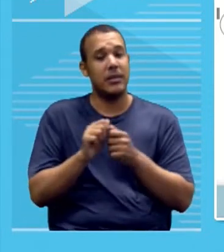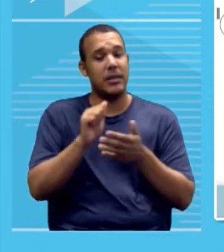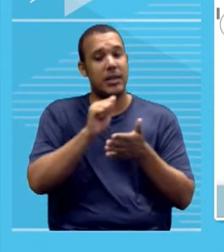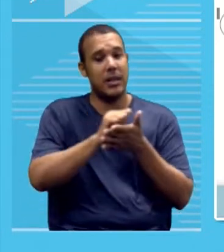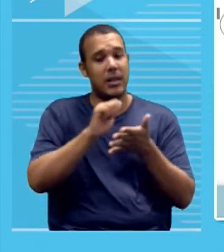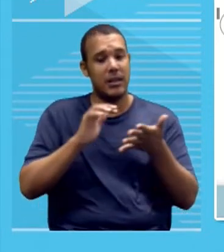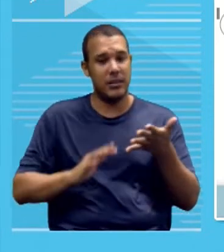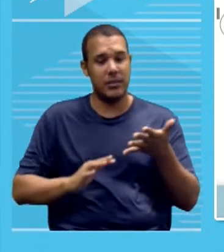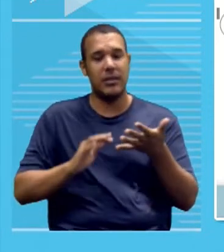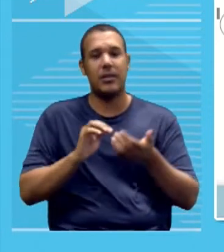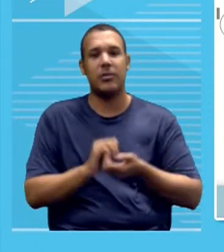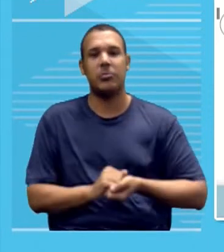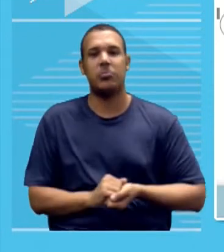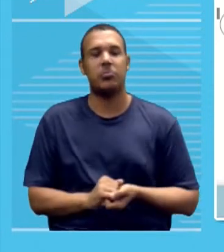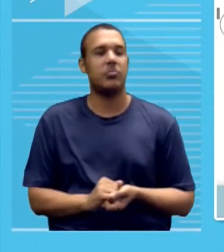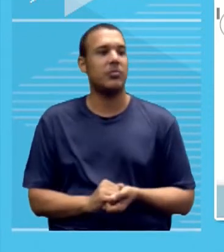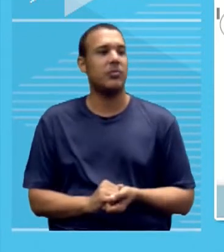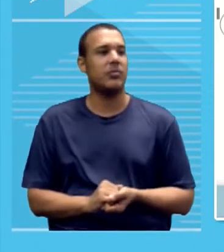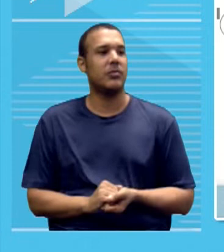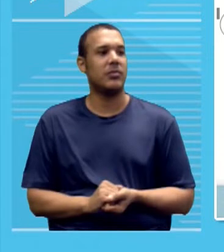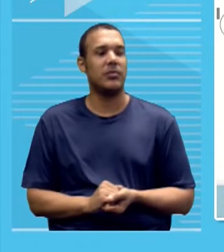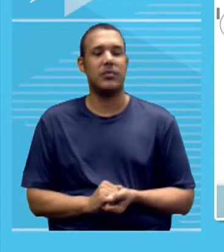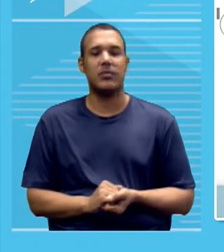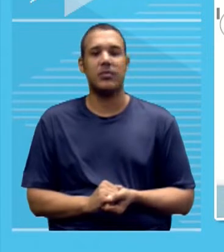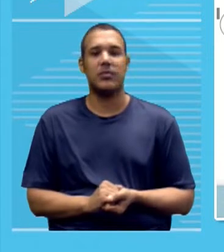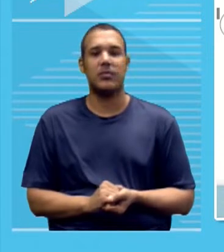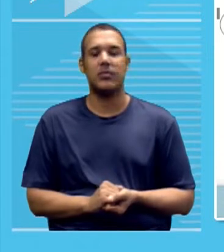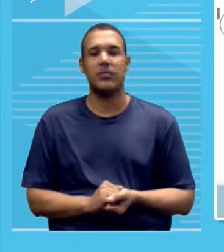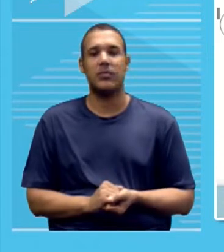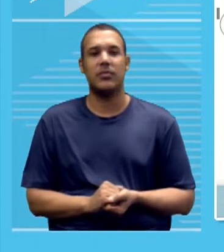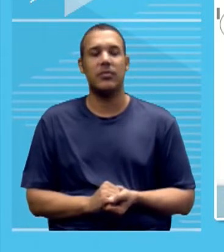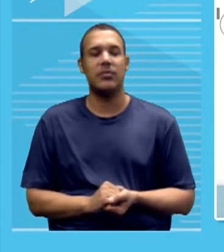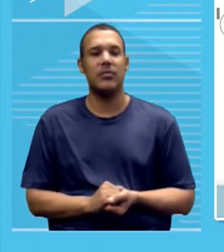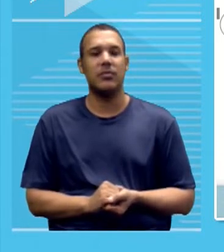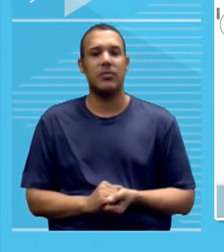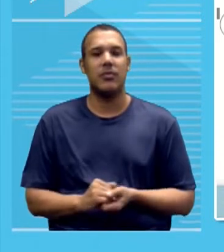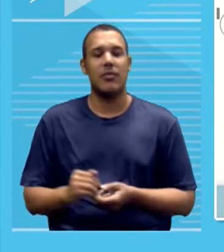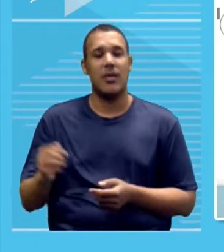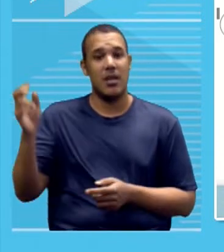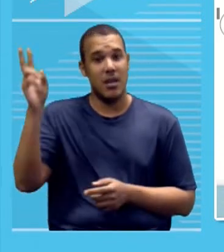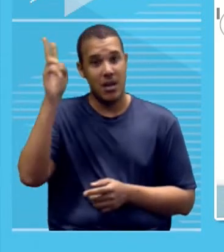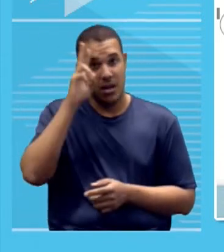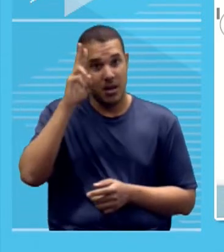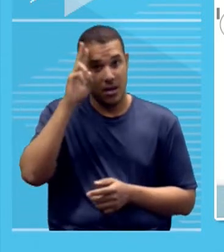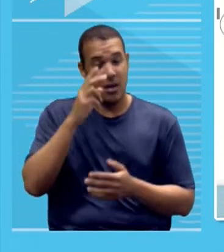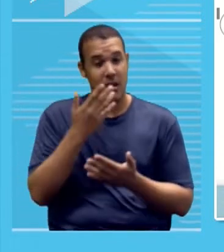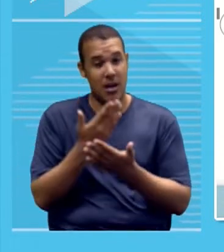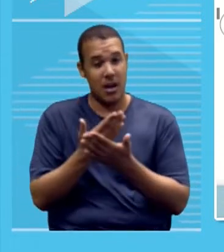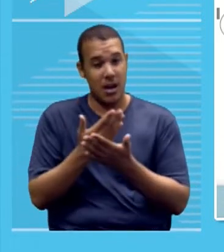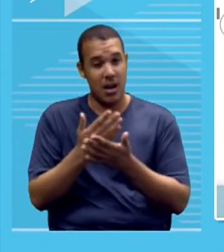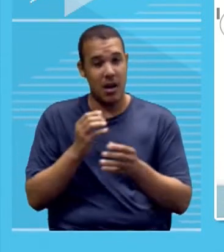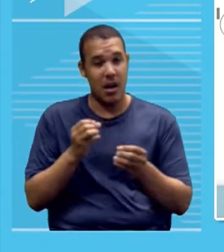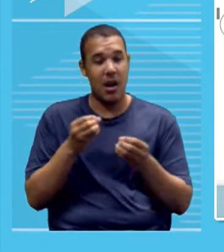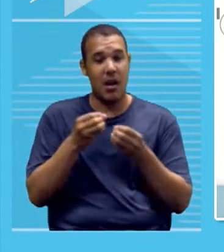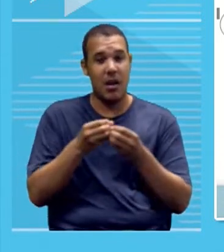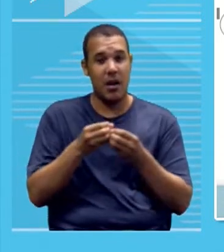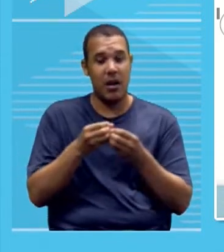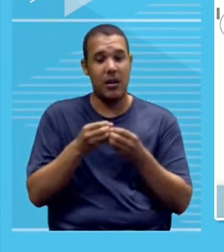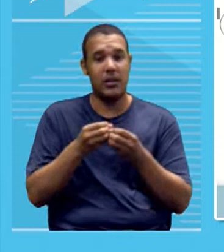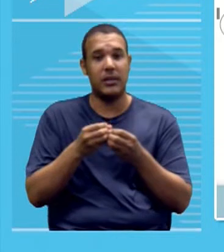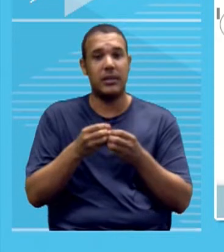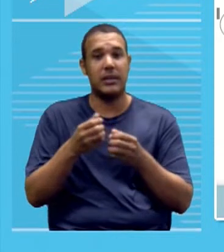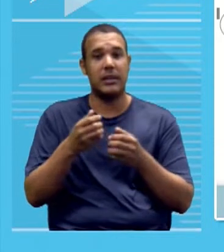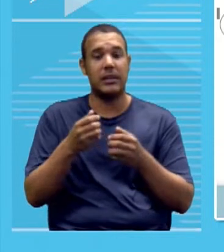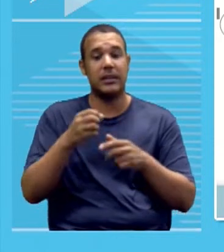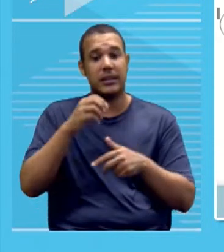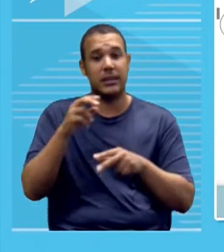as principais partes aí das nossas aulas, tá bom? Lembrando que a gente está cada vez mais perto da semana de provas, né?